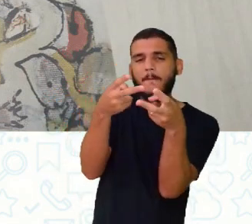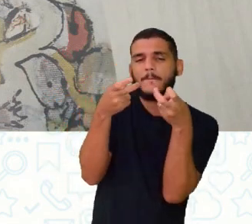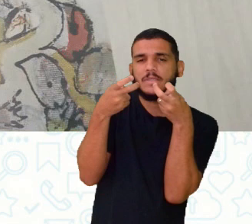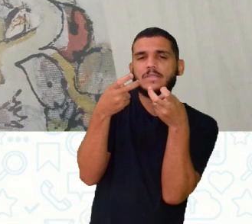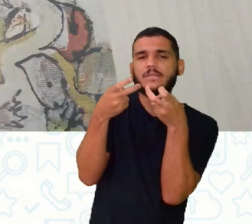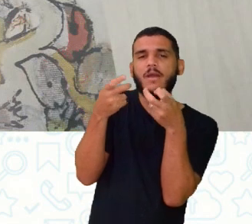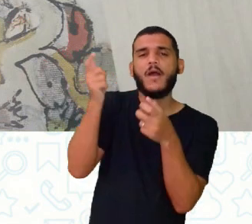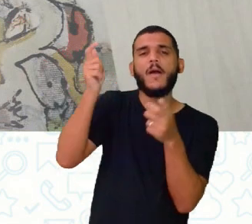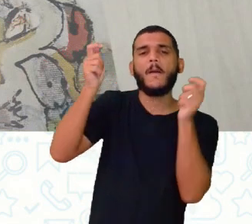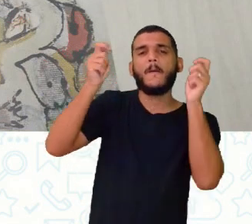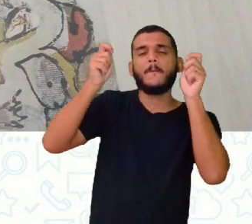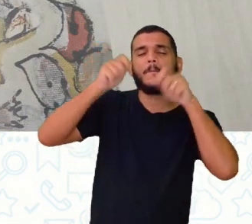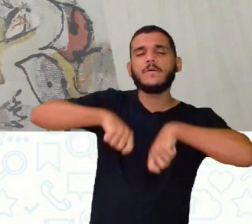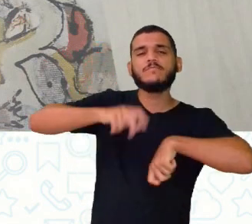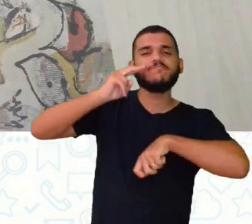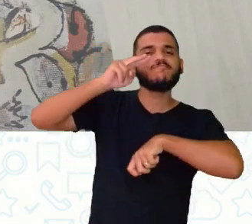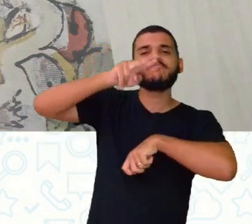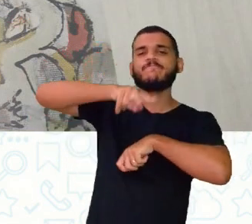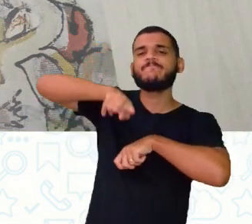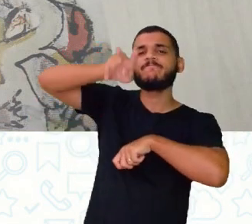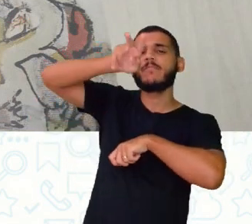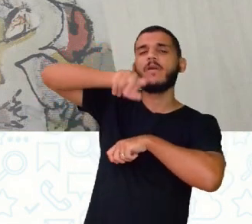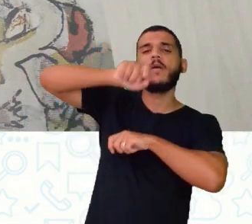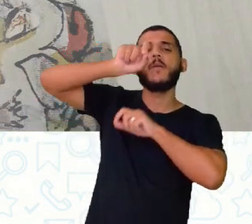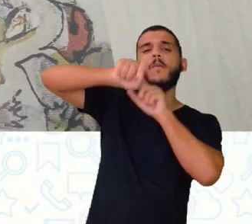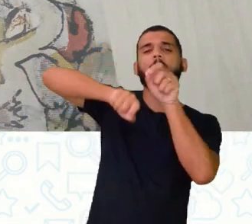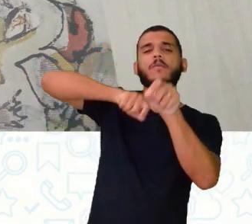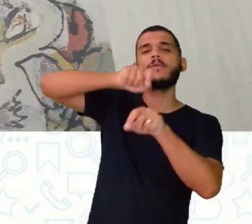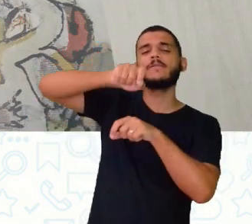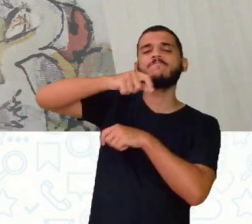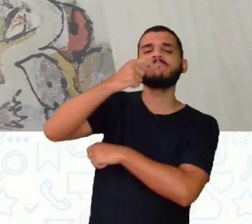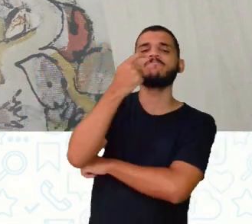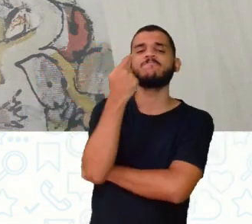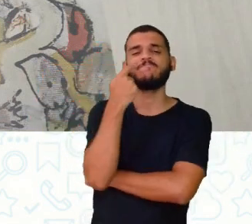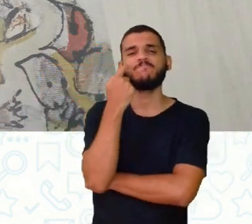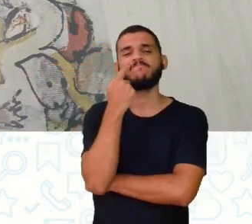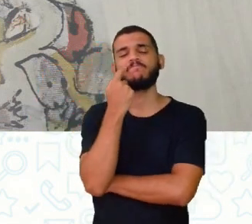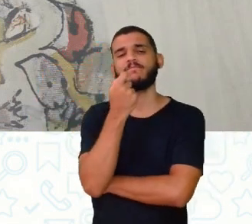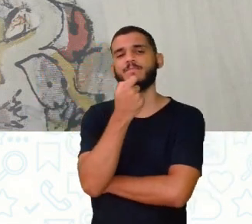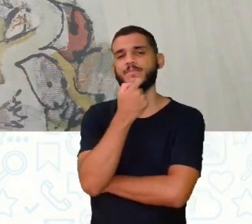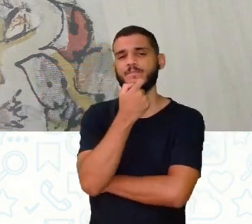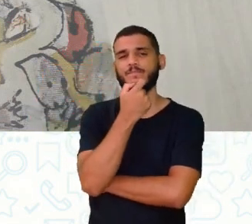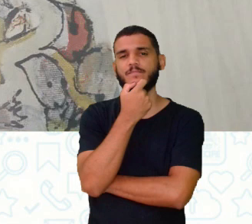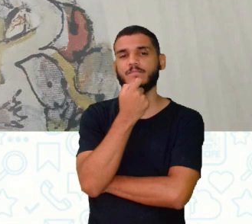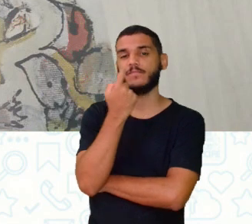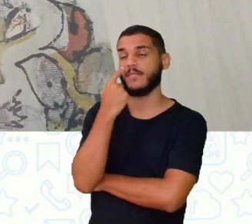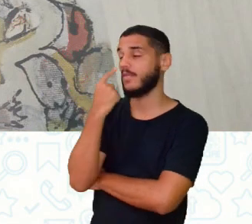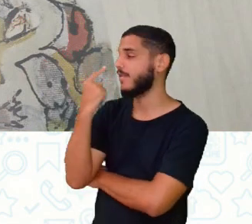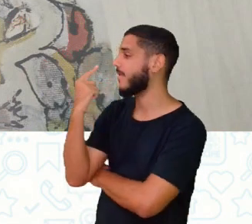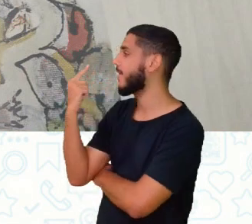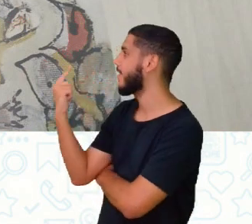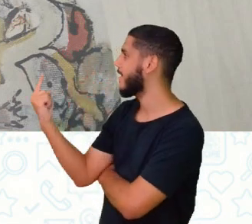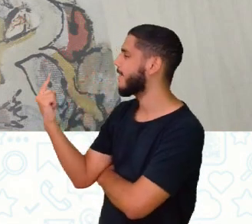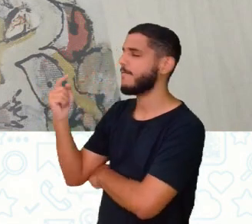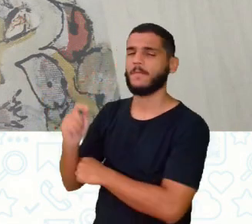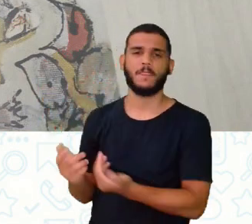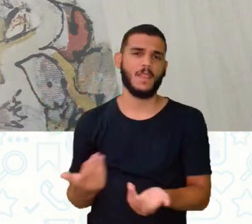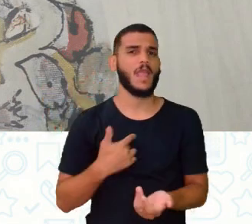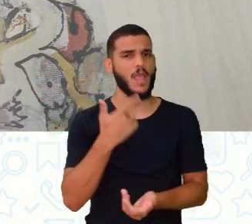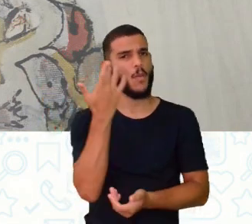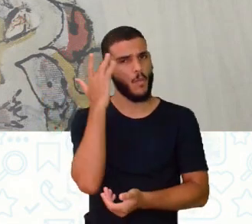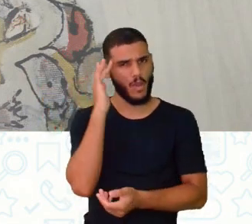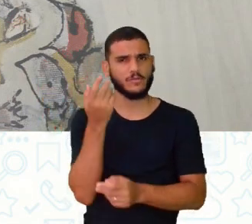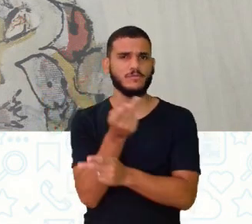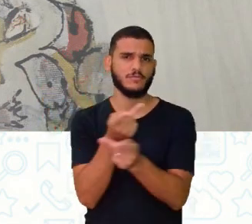nessa pintura tão simples, que eu acredito que qualquer um de vocês podem desenhar algo, não